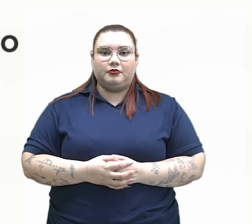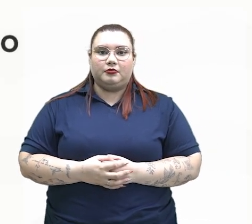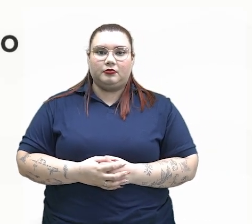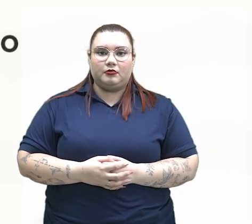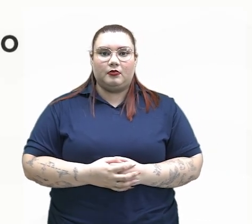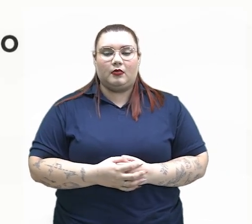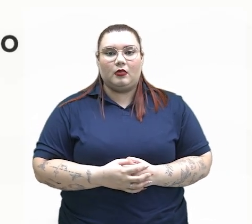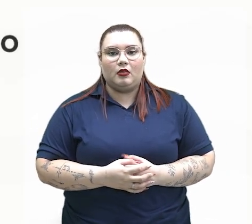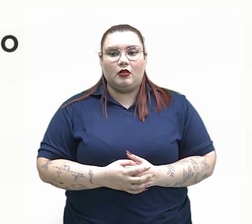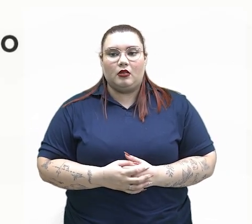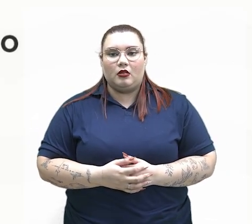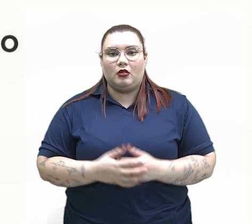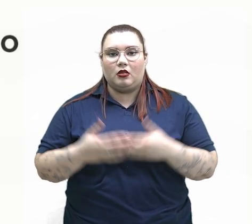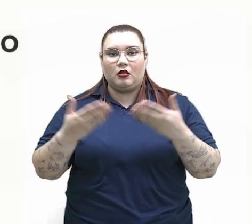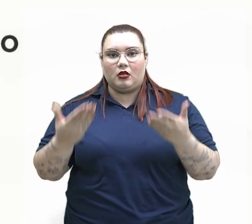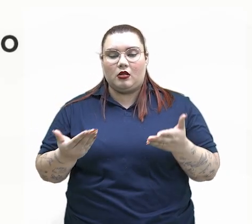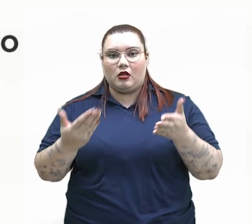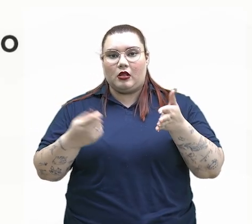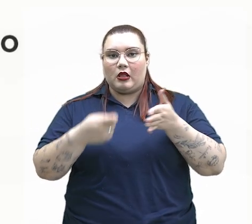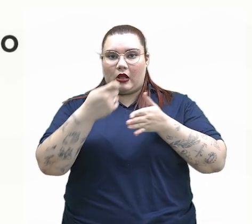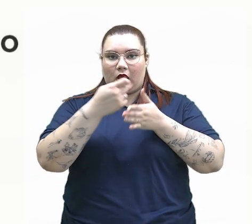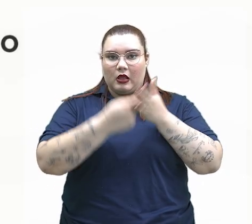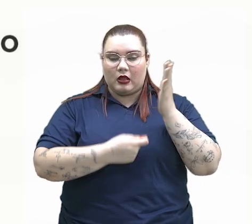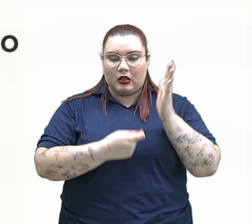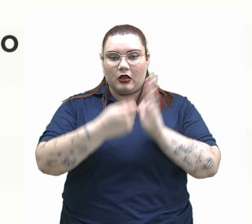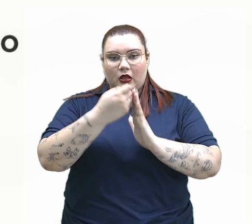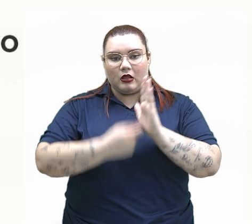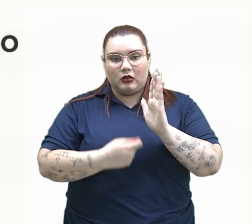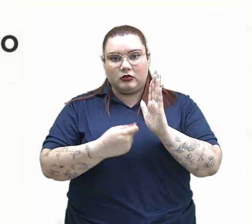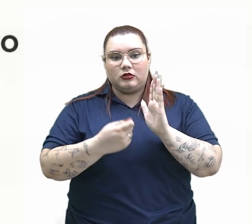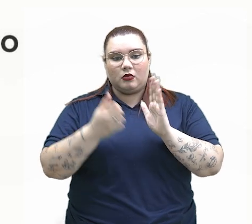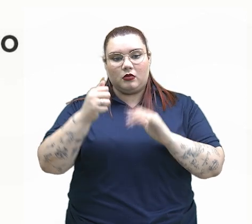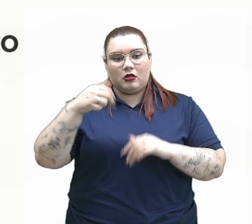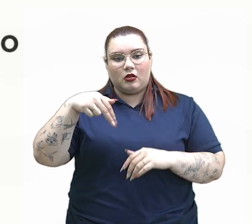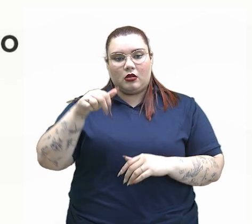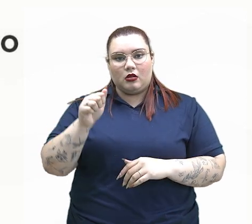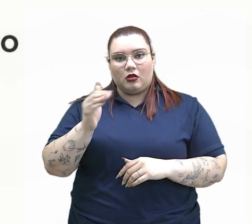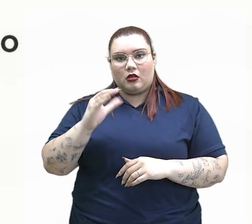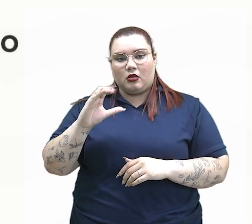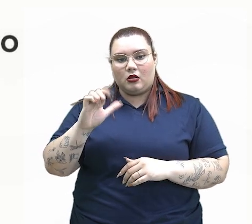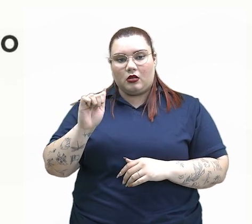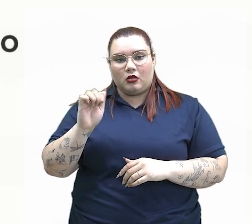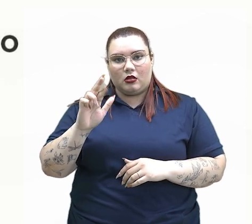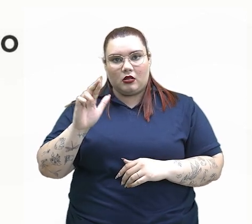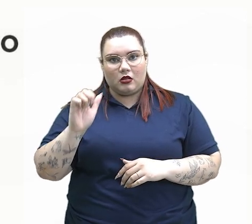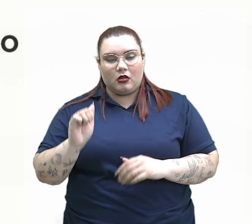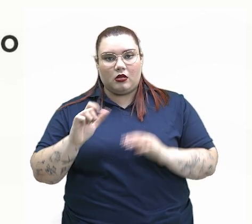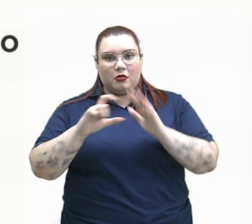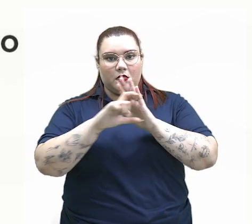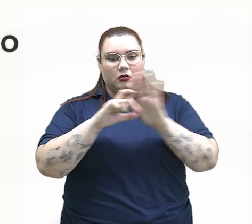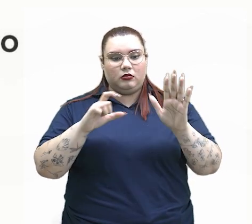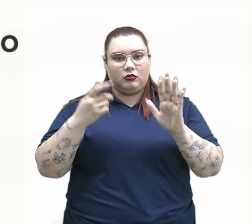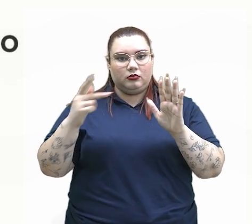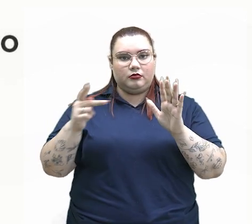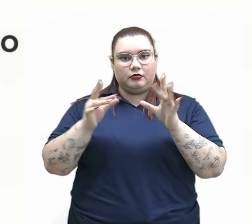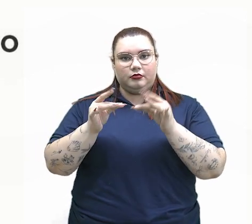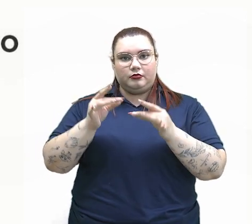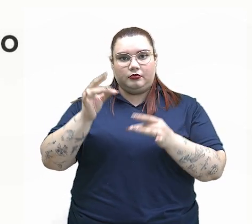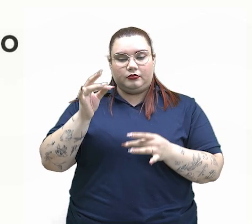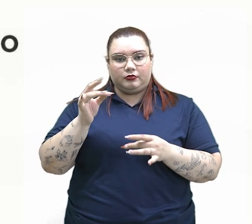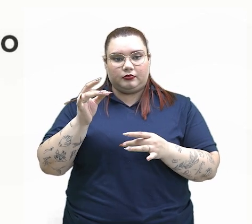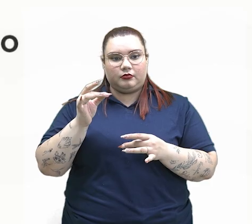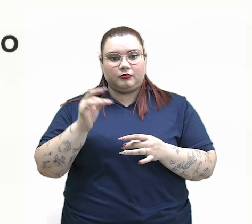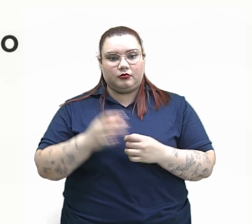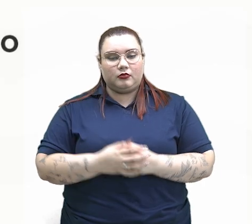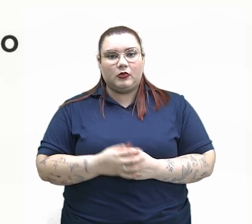na redação da Ana Clara, né? Que é esse outro parágrafo dessa redação dela, Desculpa,